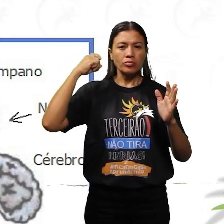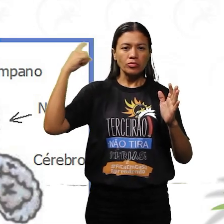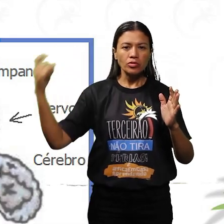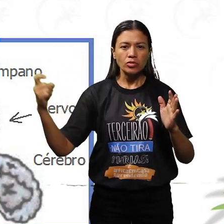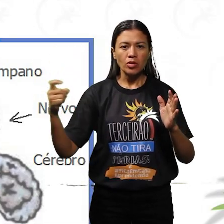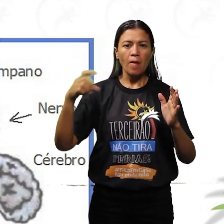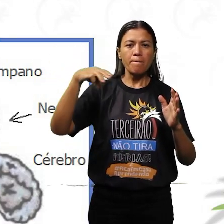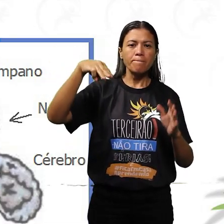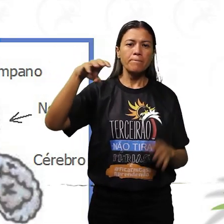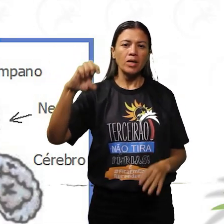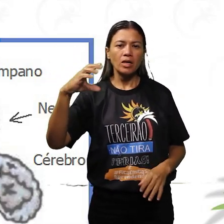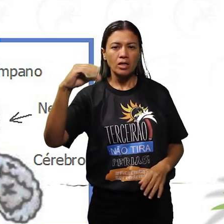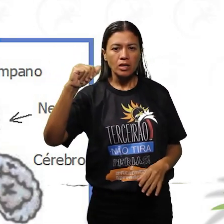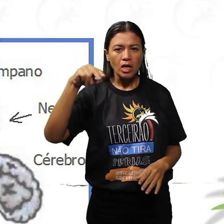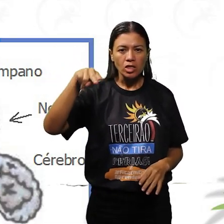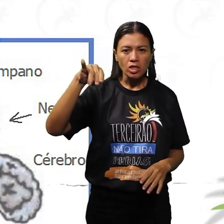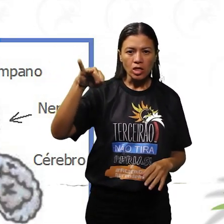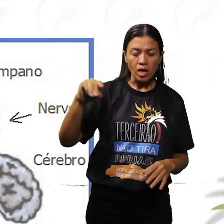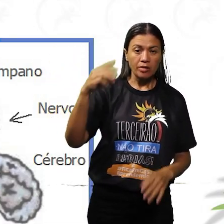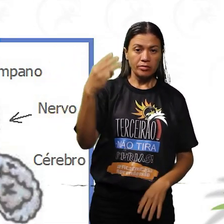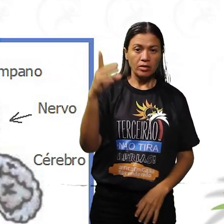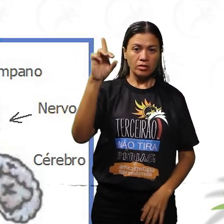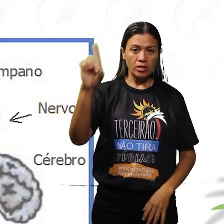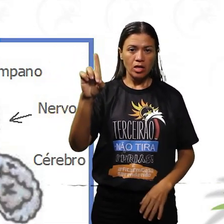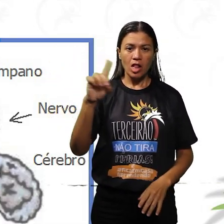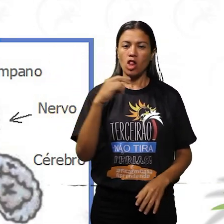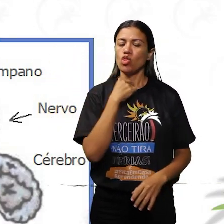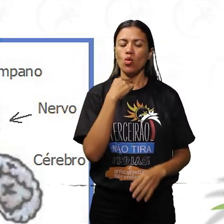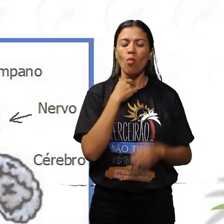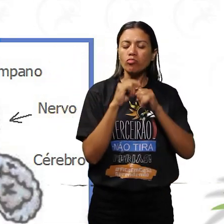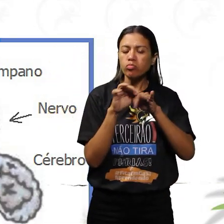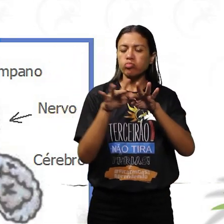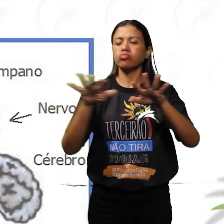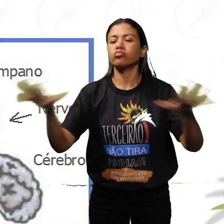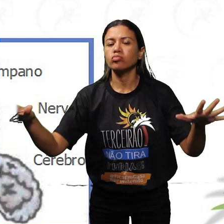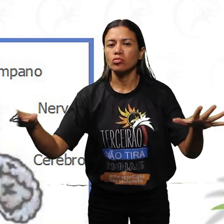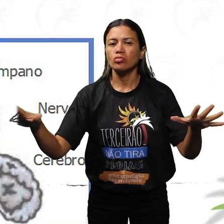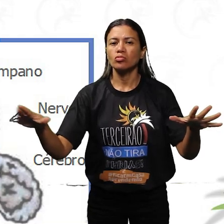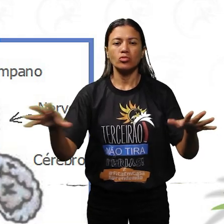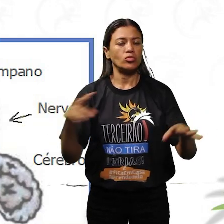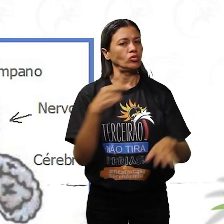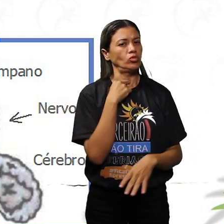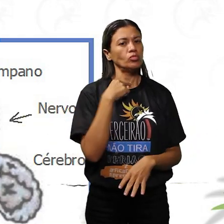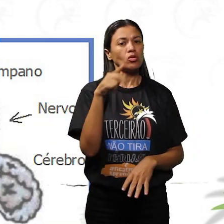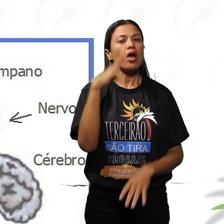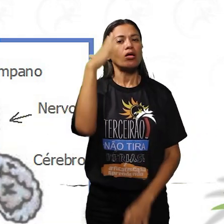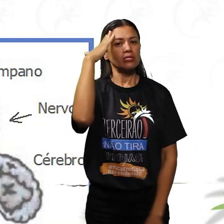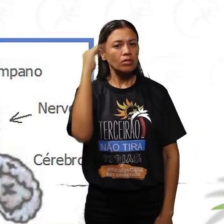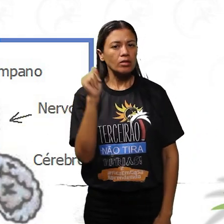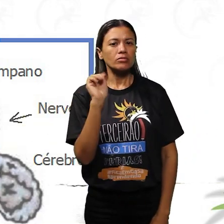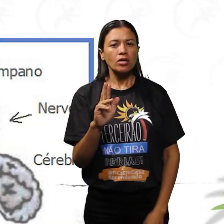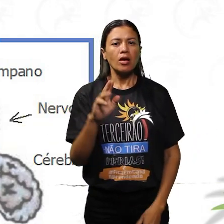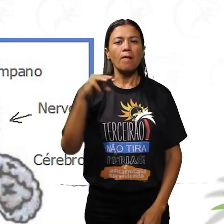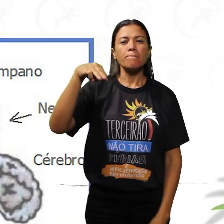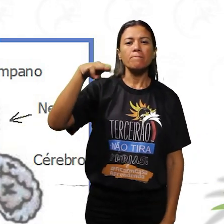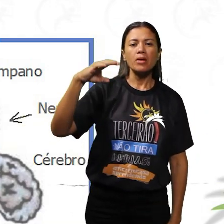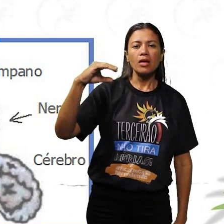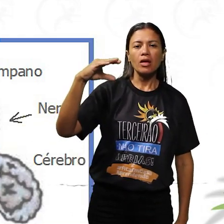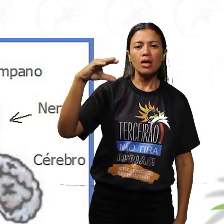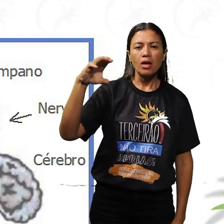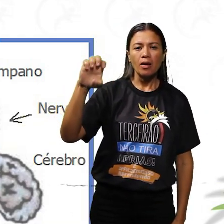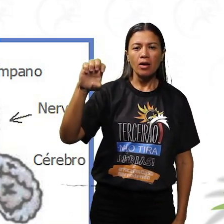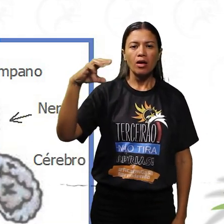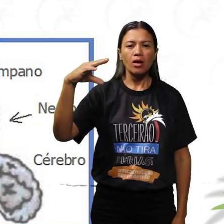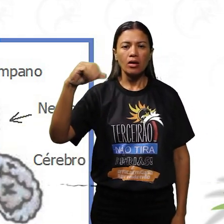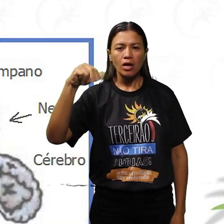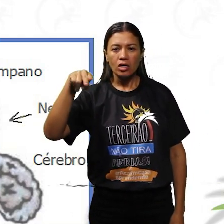são tridimensionais. Elas não podem se propagar no vácuo, então vocês sabem disso. Onda mecânica, não é só o som